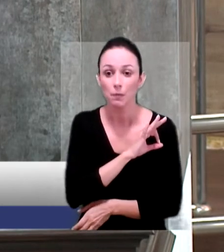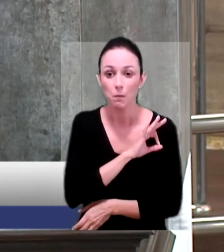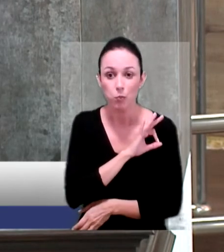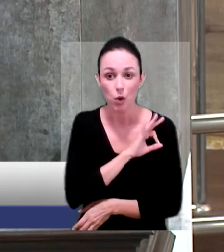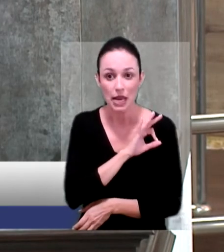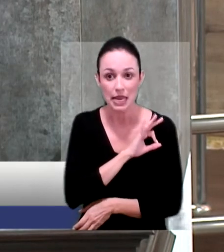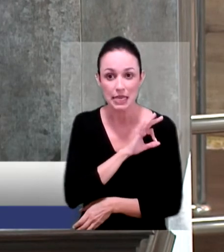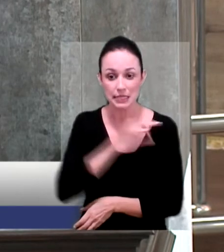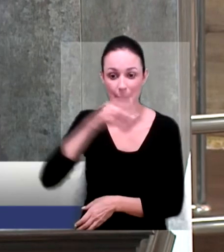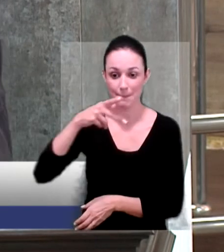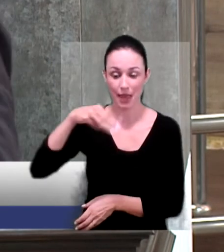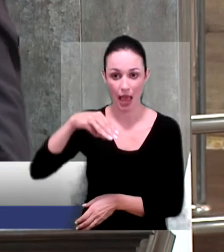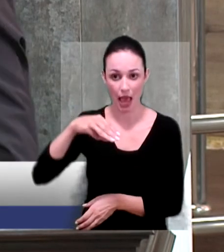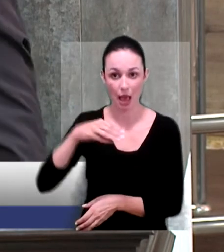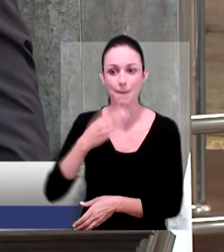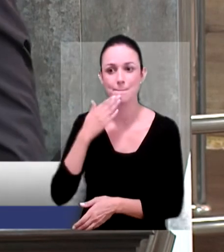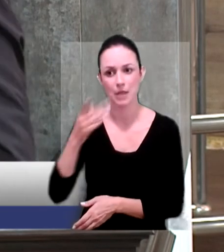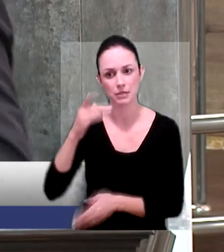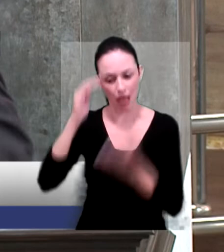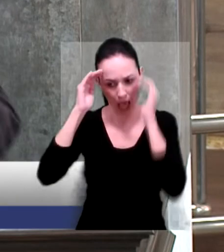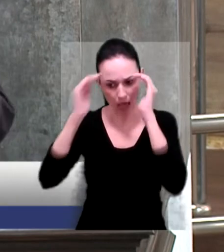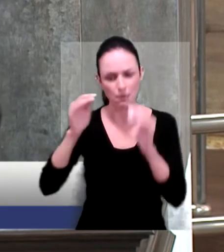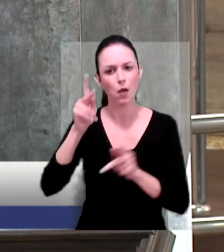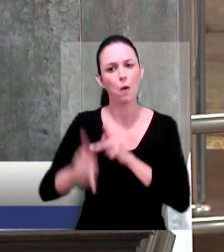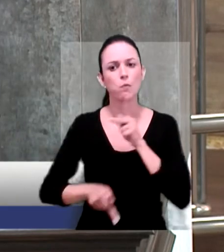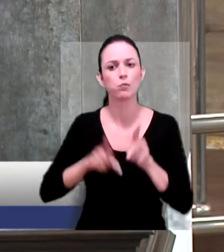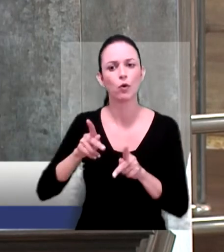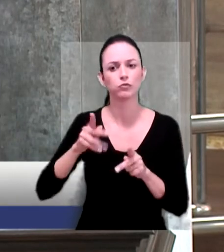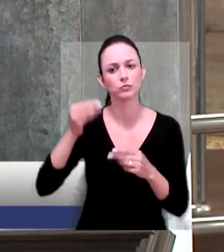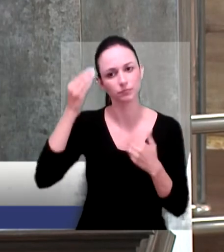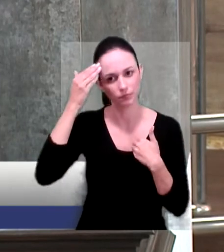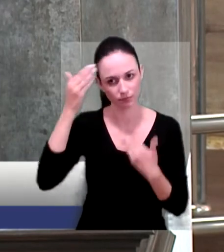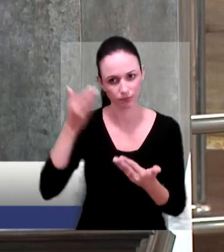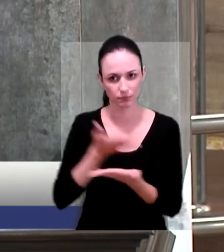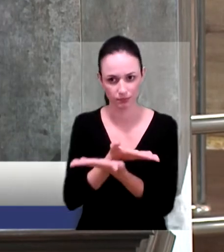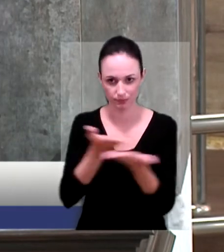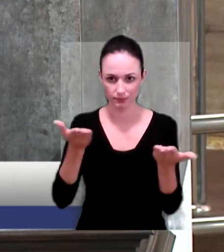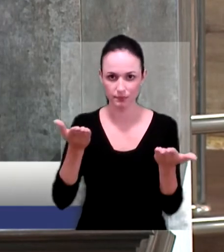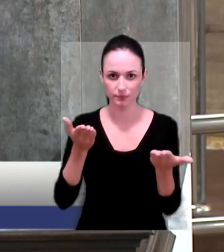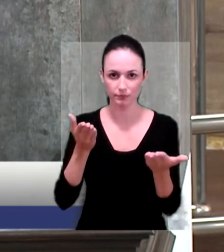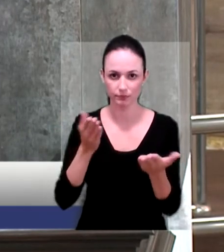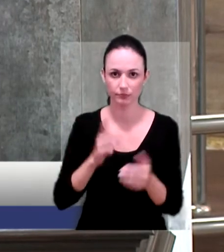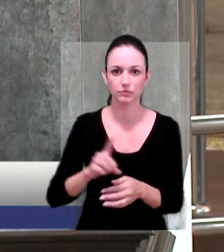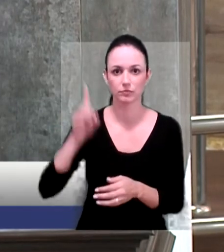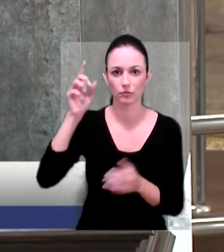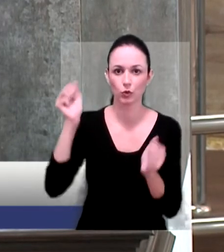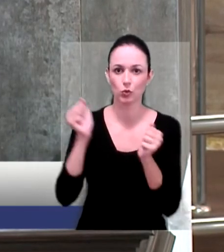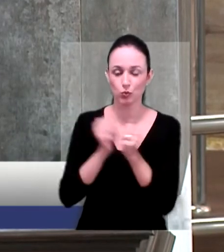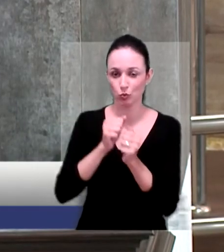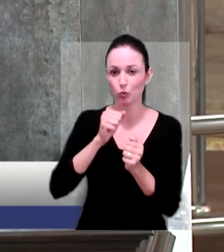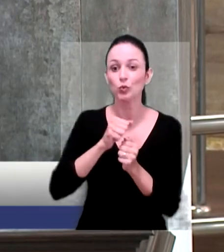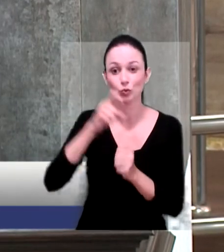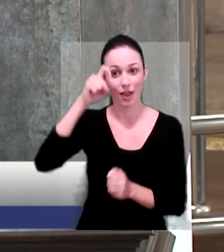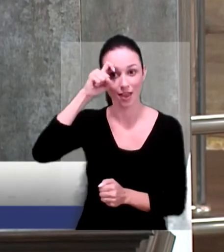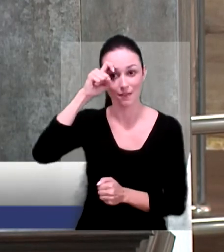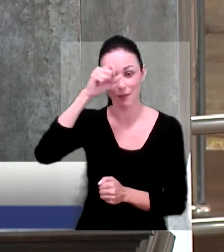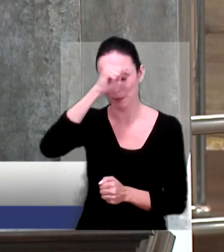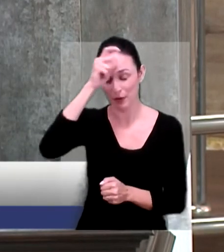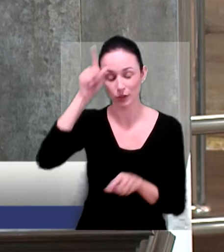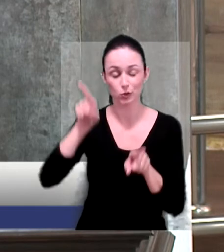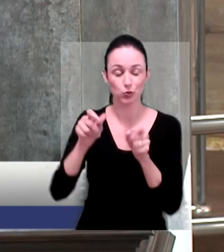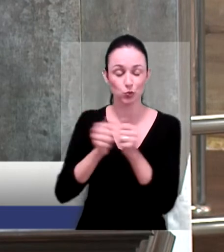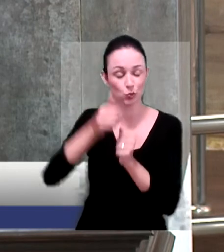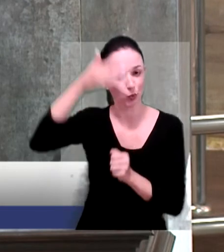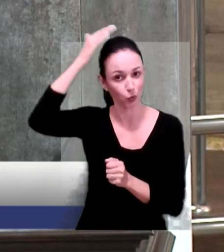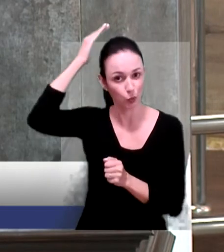população. Beleza? Muito obrigado a todos vocês. E, se Deus quiser, junto com o prefeito municipal Ivan Cassaro, o vice-prefeito Tuco, nós